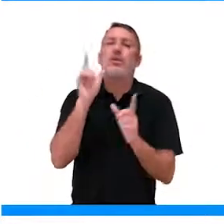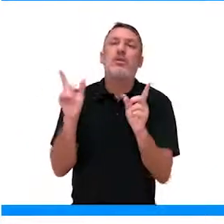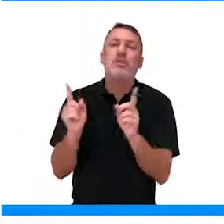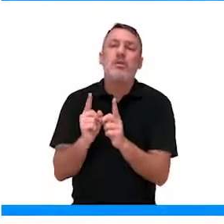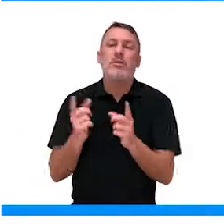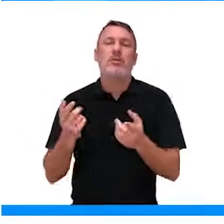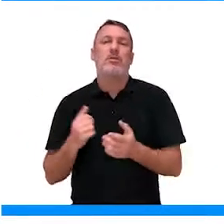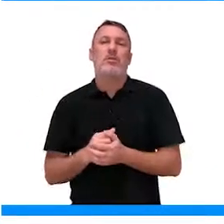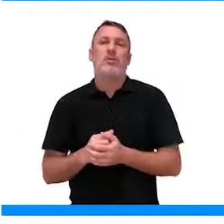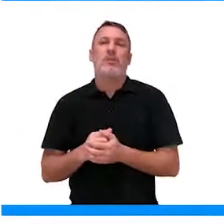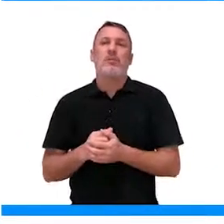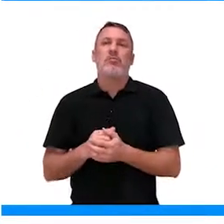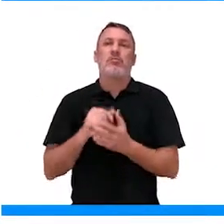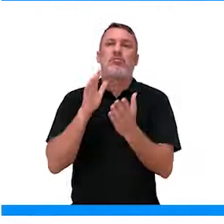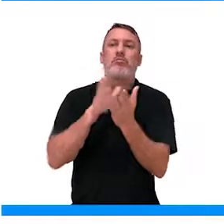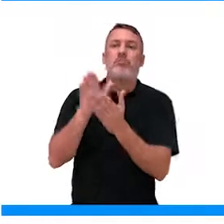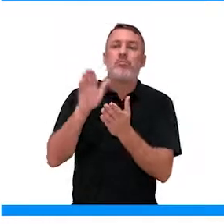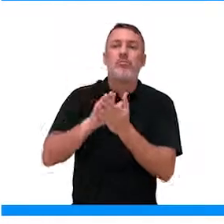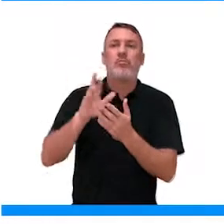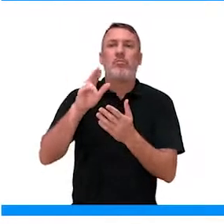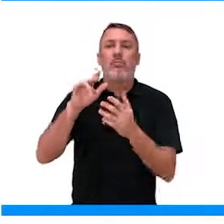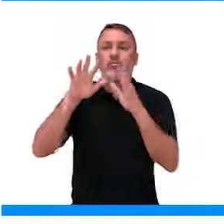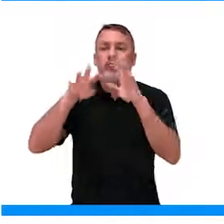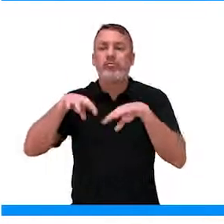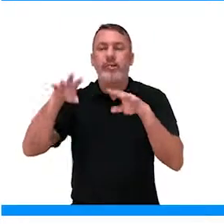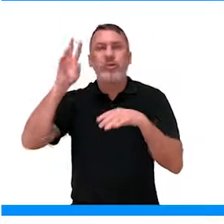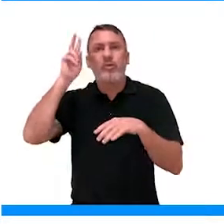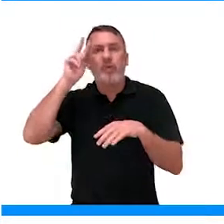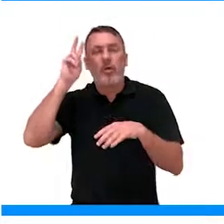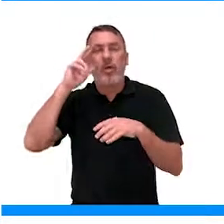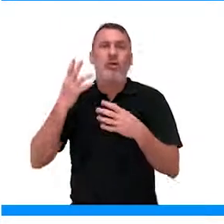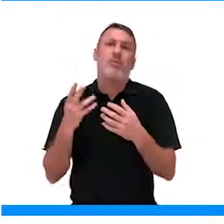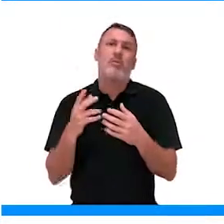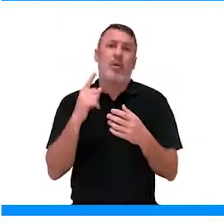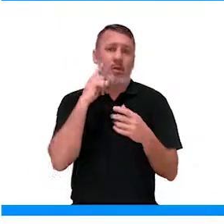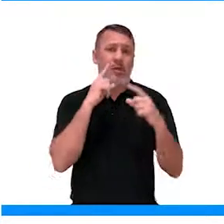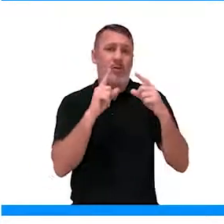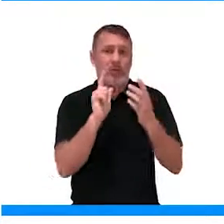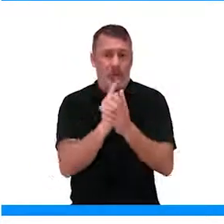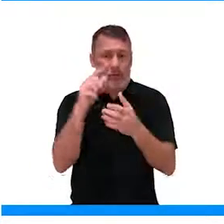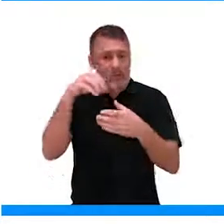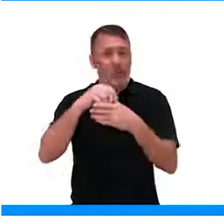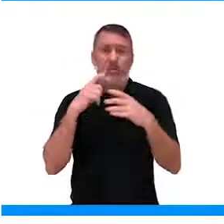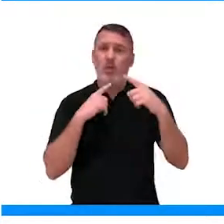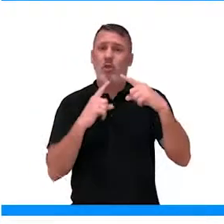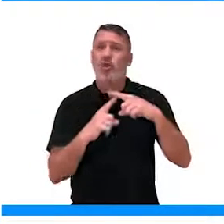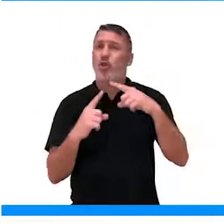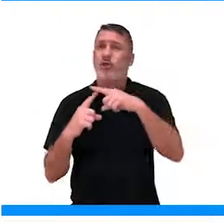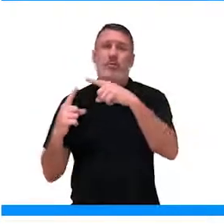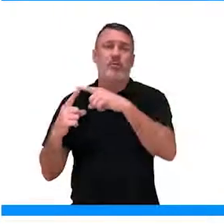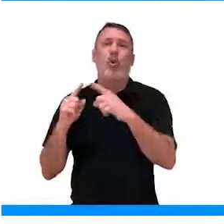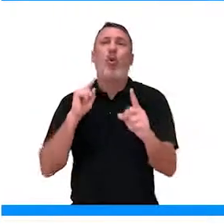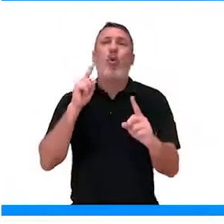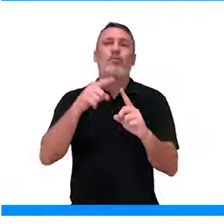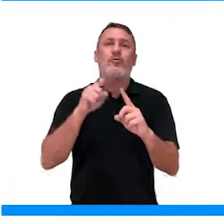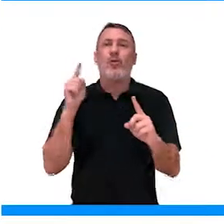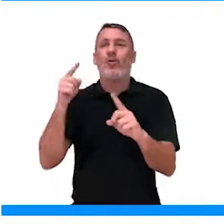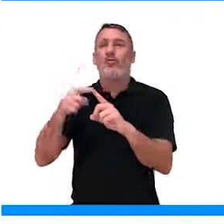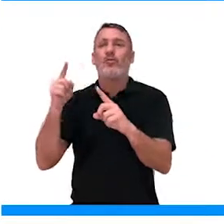notícia, né, documentário, tudo isso é gênero textual. Né? Então, cada